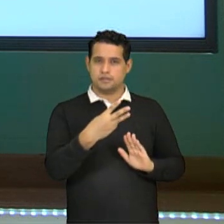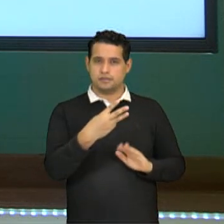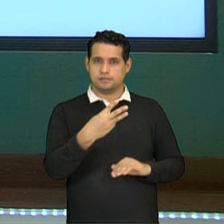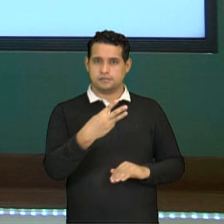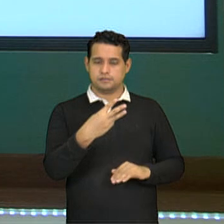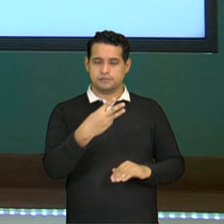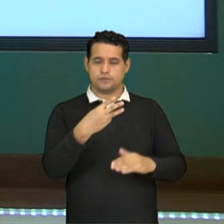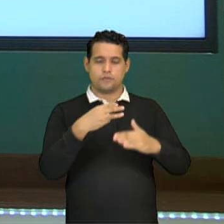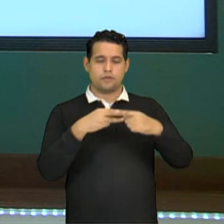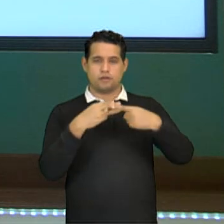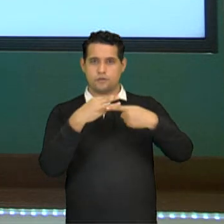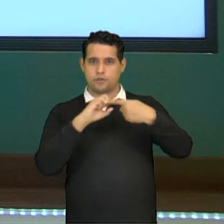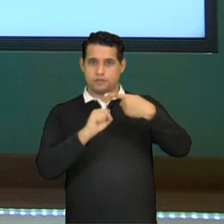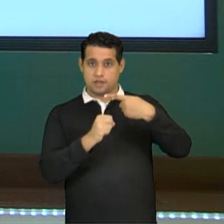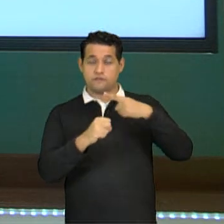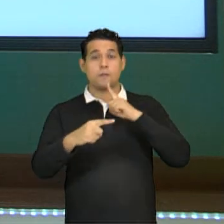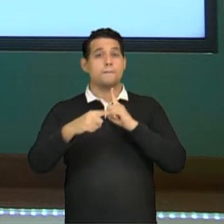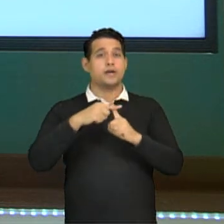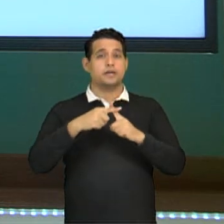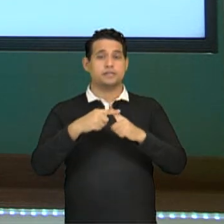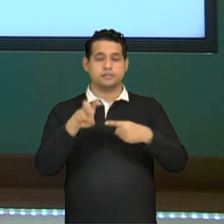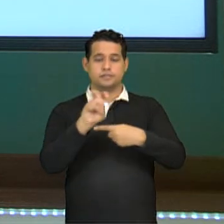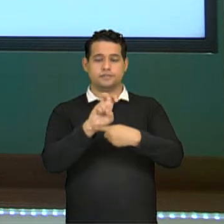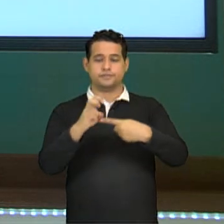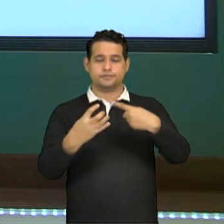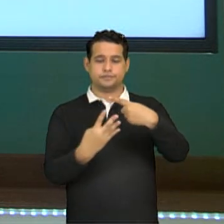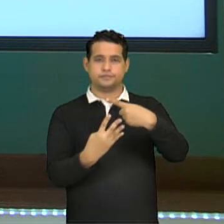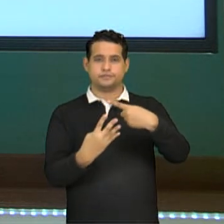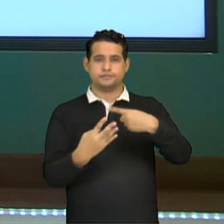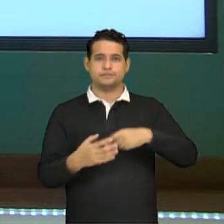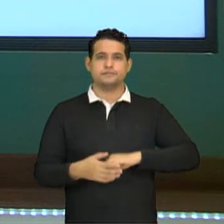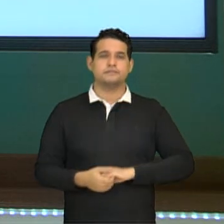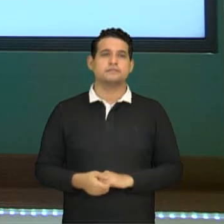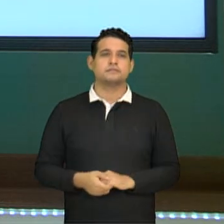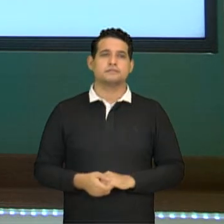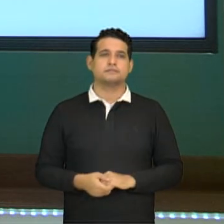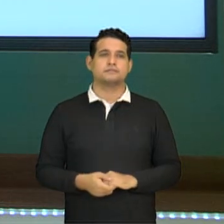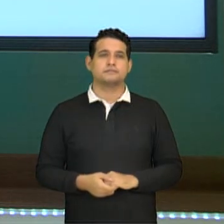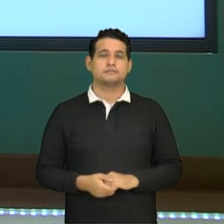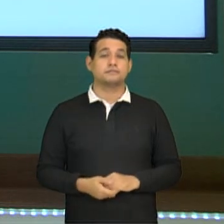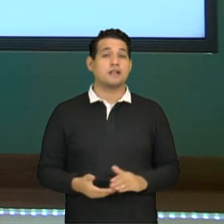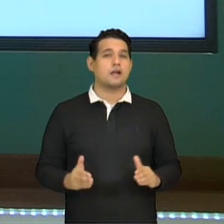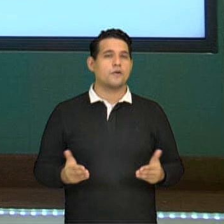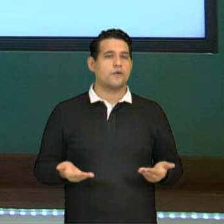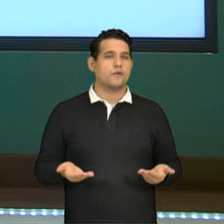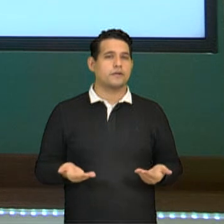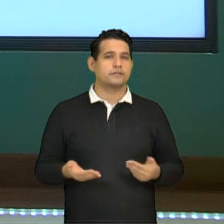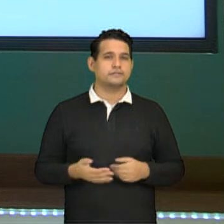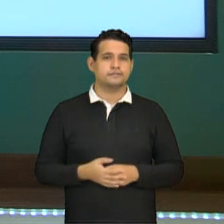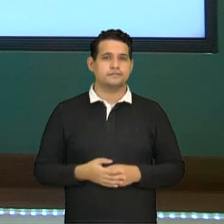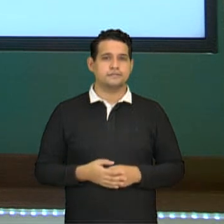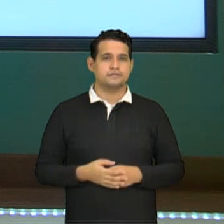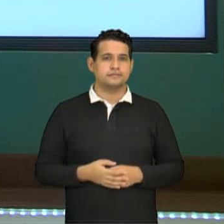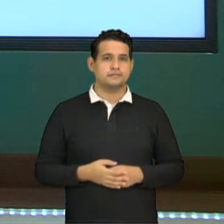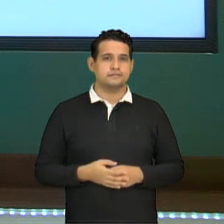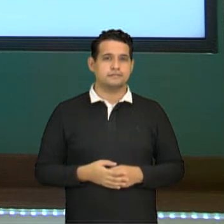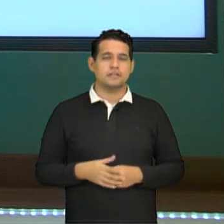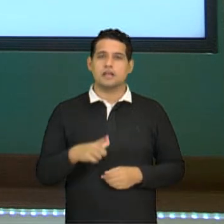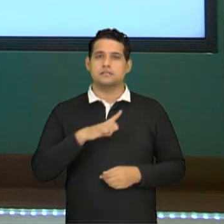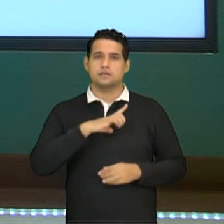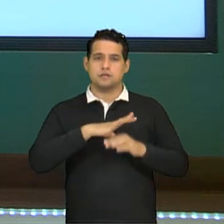3/8 mais 5/4, ok? Bom, e agora, como nós temos